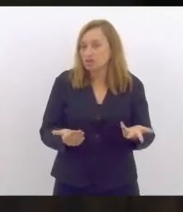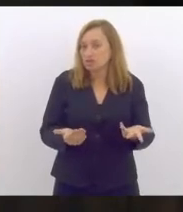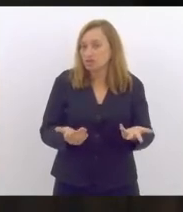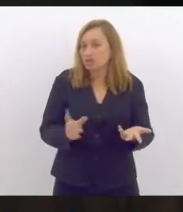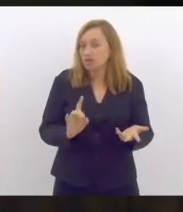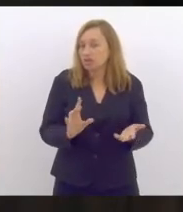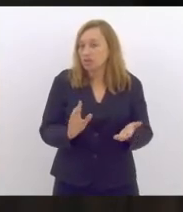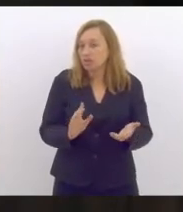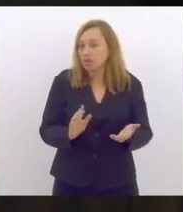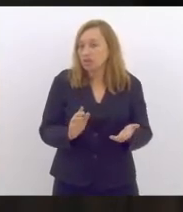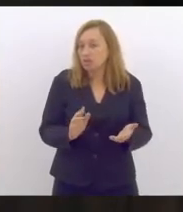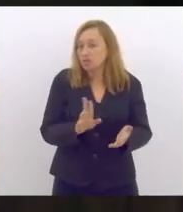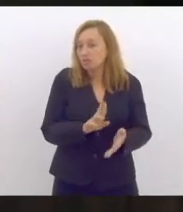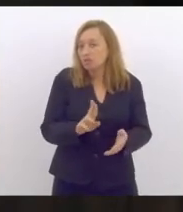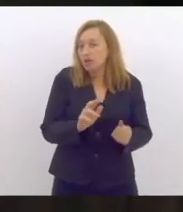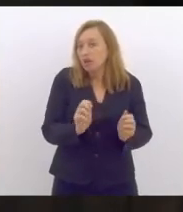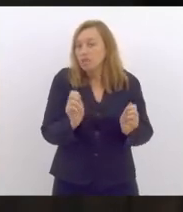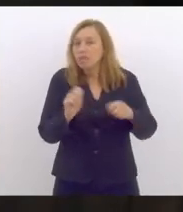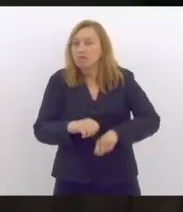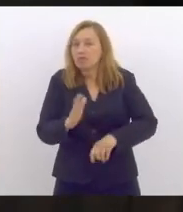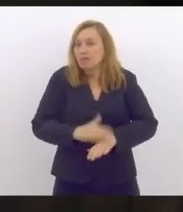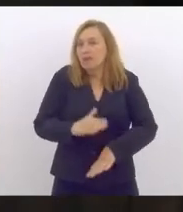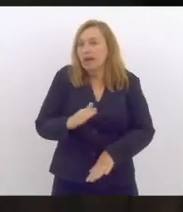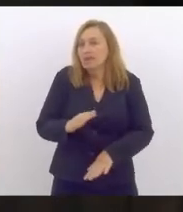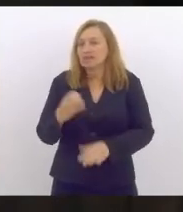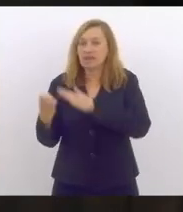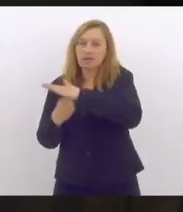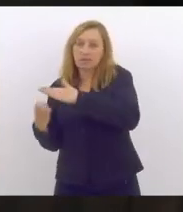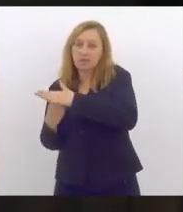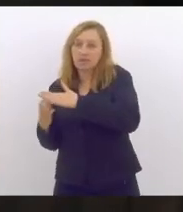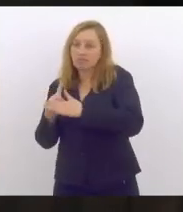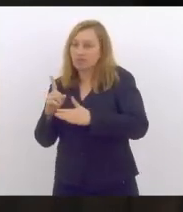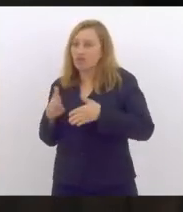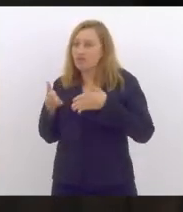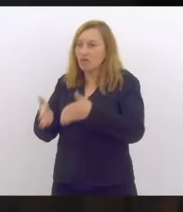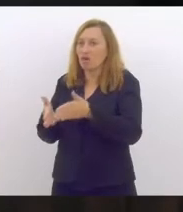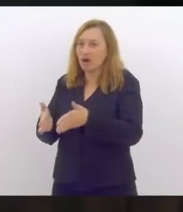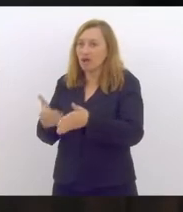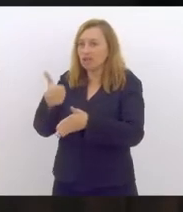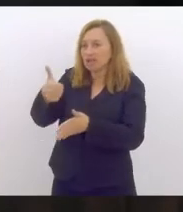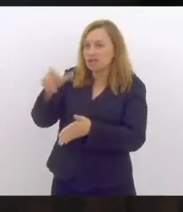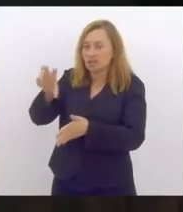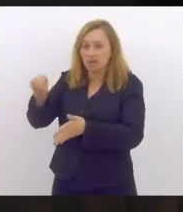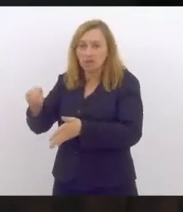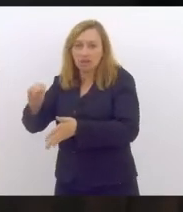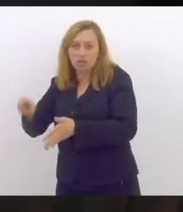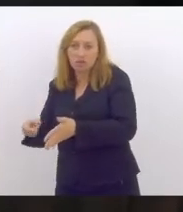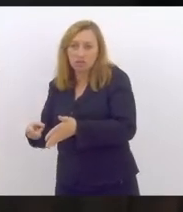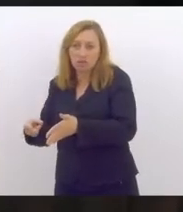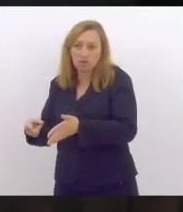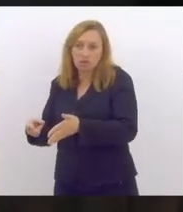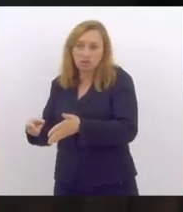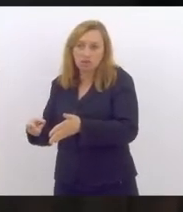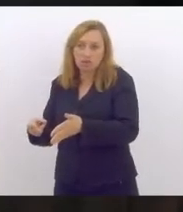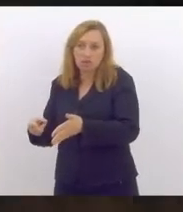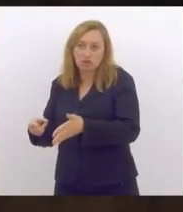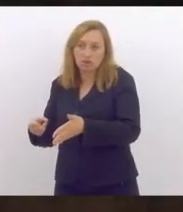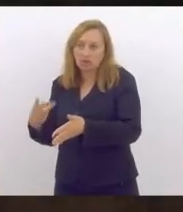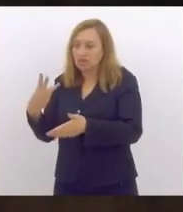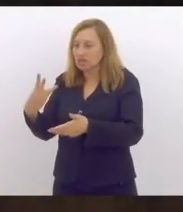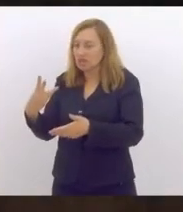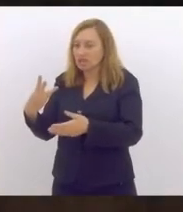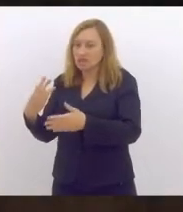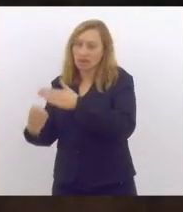mexendo da possibilidade de mais empresas não ficar concentrada. 150 milhões na mão de três empresas. Não, mas é